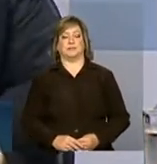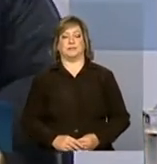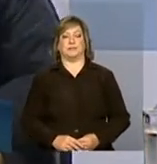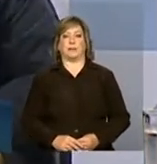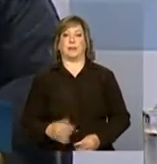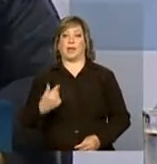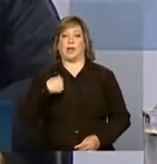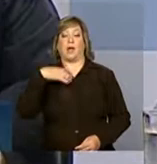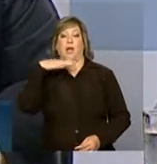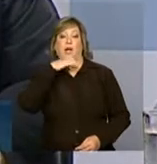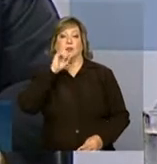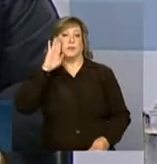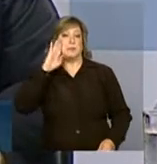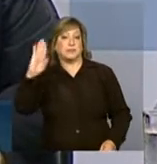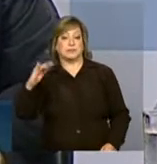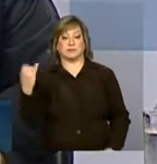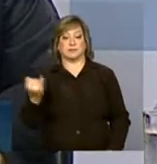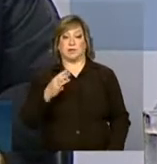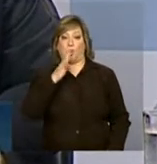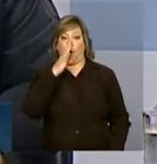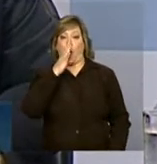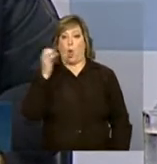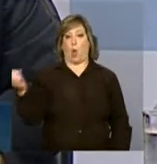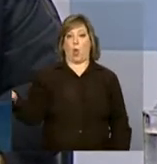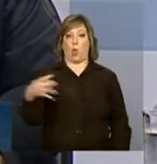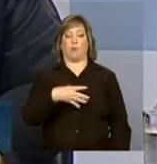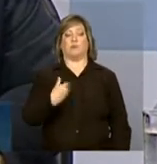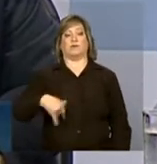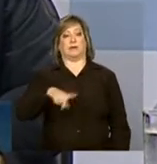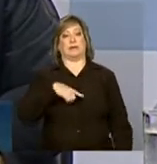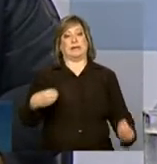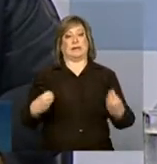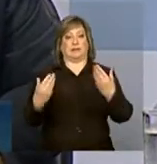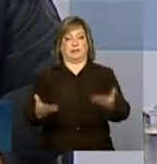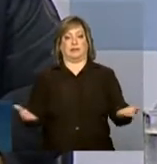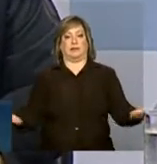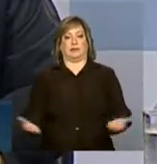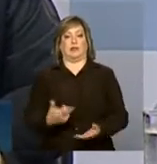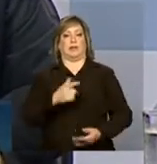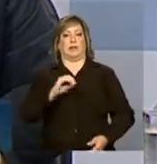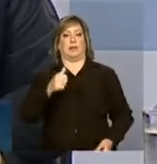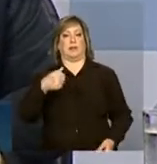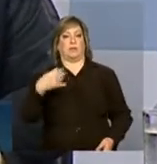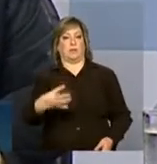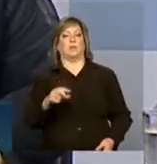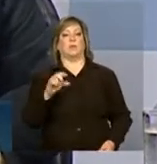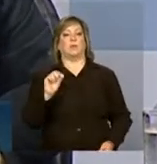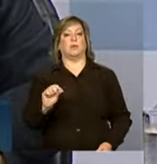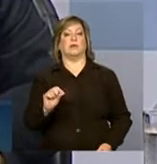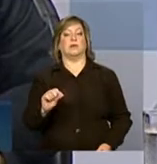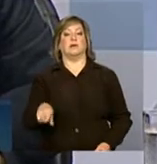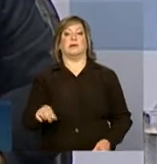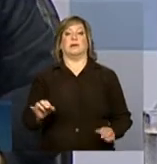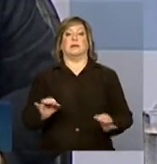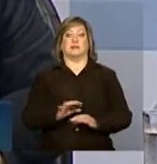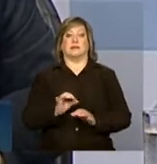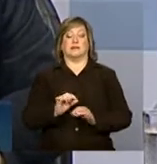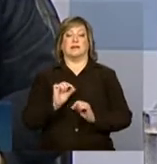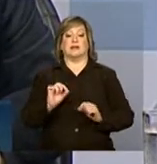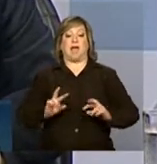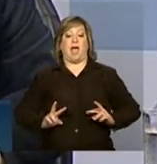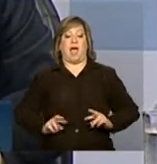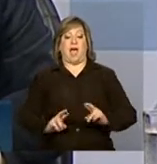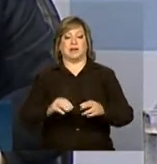Eu acho que uma das principais novidades que nós estamos trazendo para 2014 é a perspectiva do tratamento do câncer em